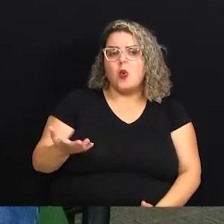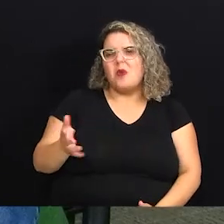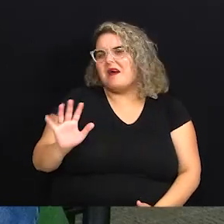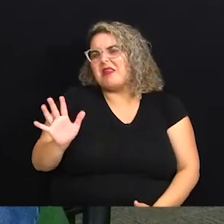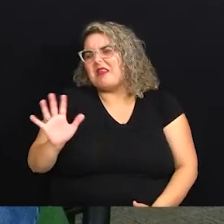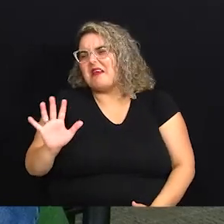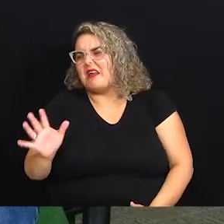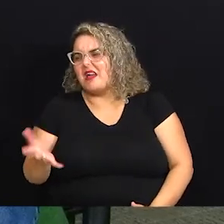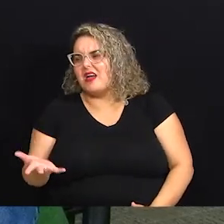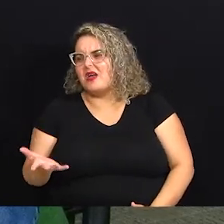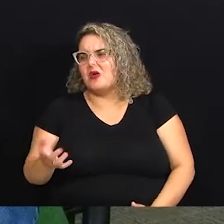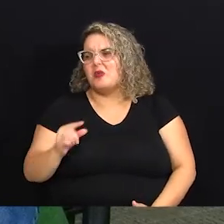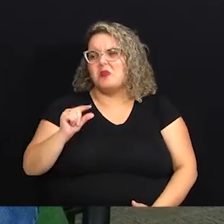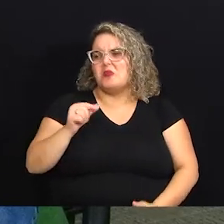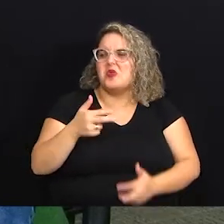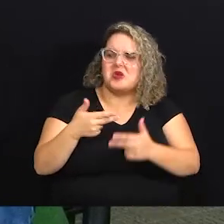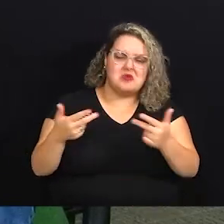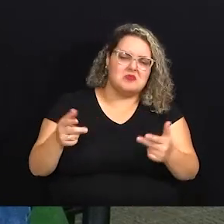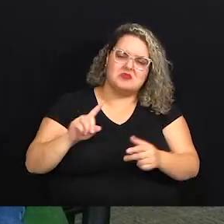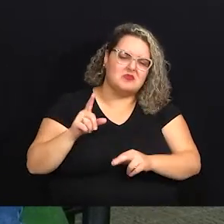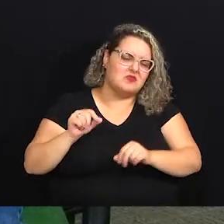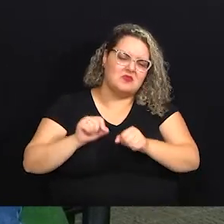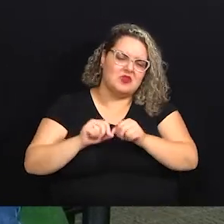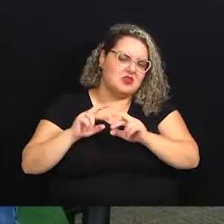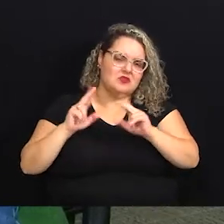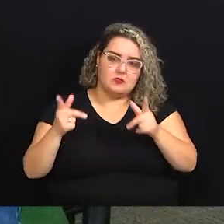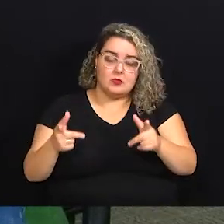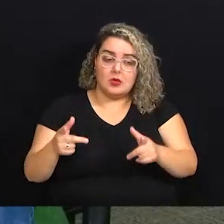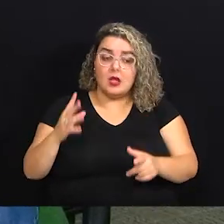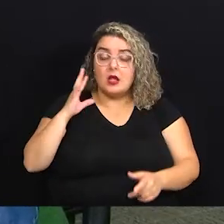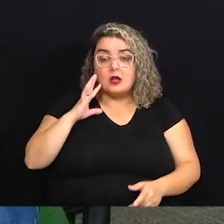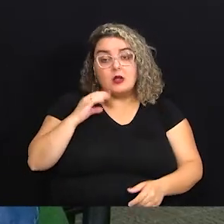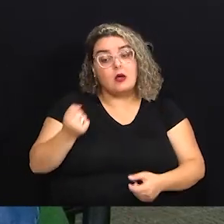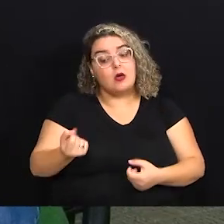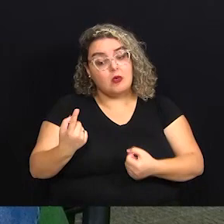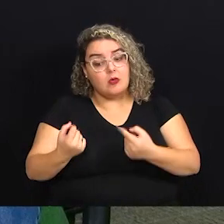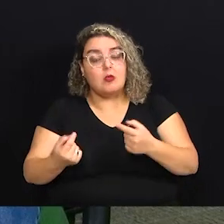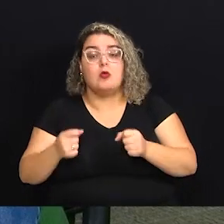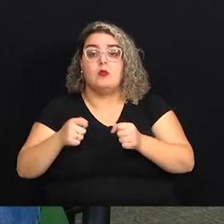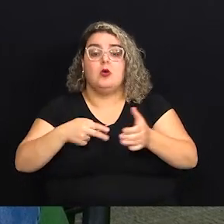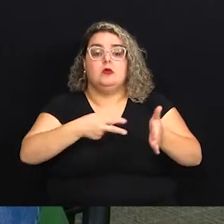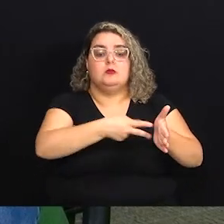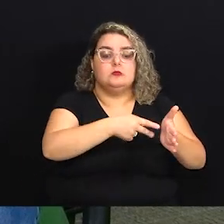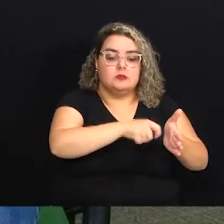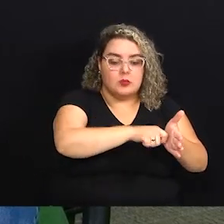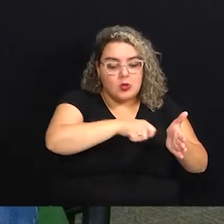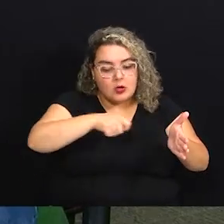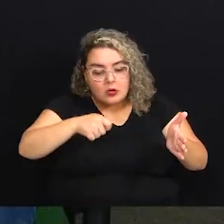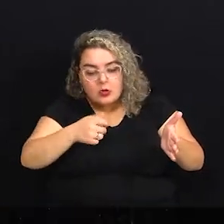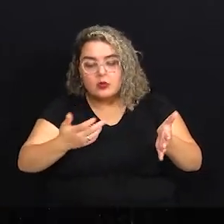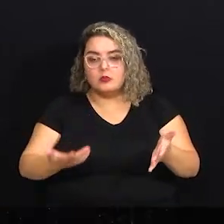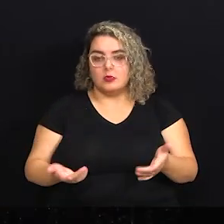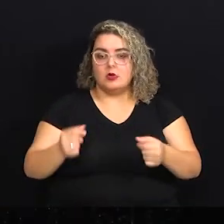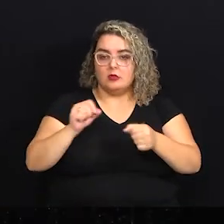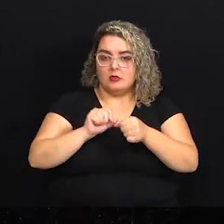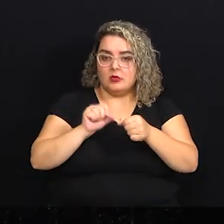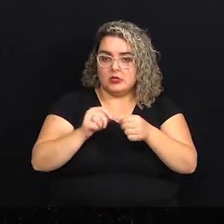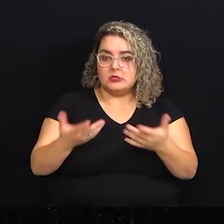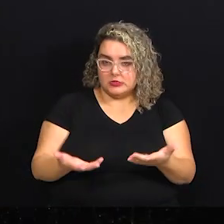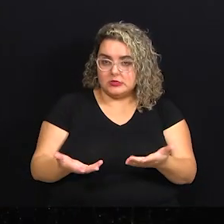tomada ou, não, consome pouca coisa, não faz diferença. Seria legal alguns aparelhos que podem ser tirados da